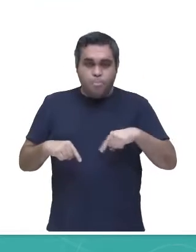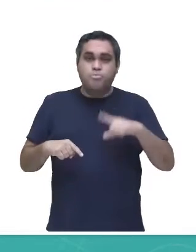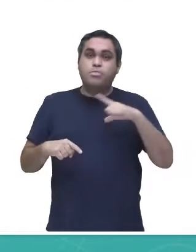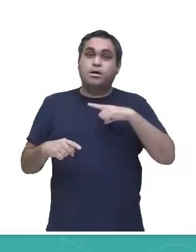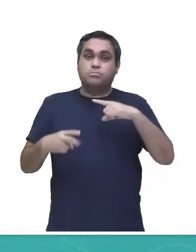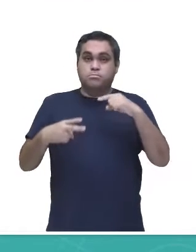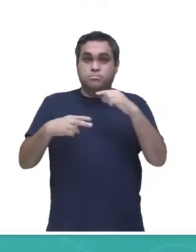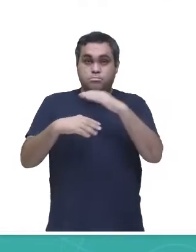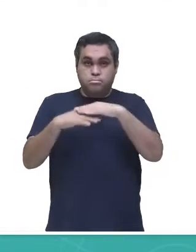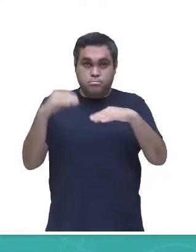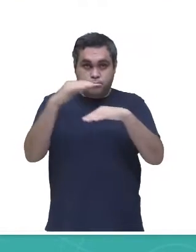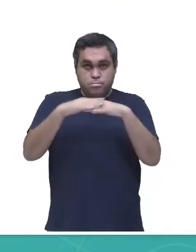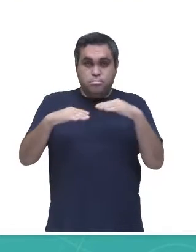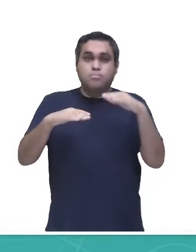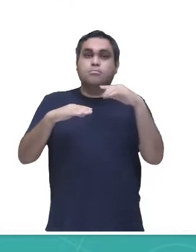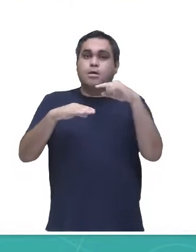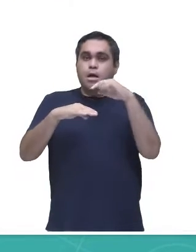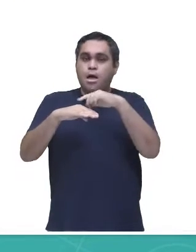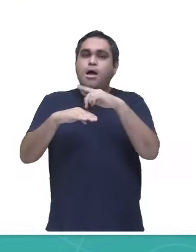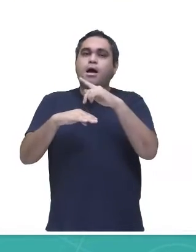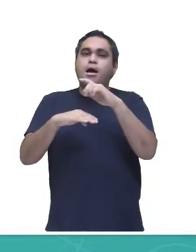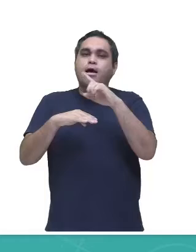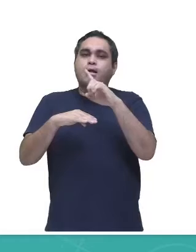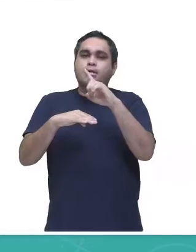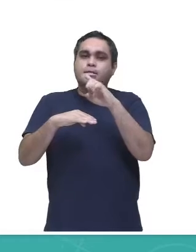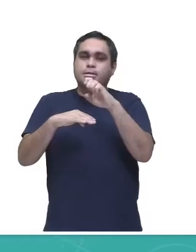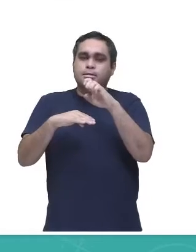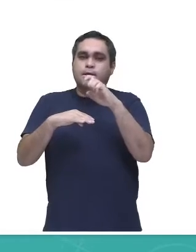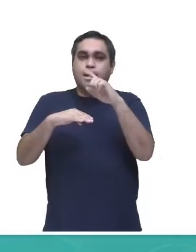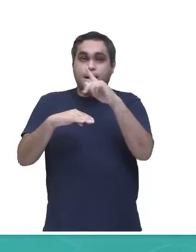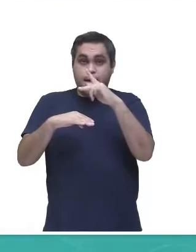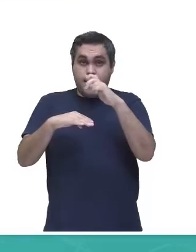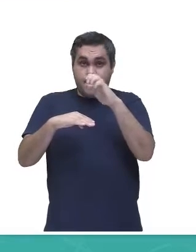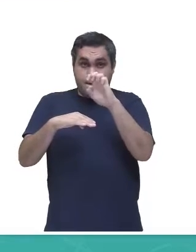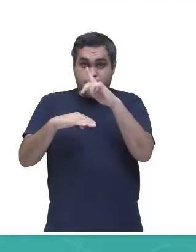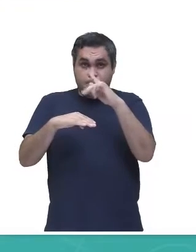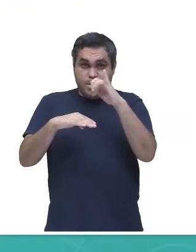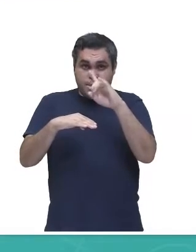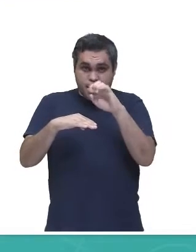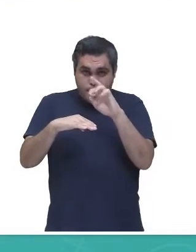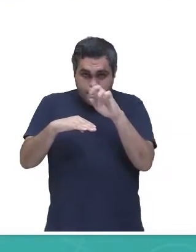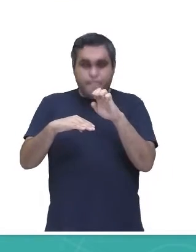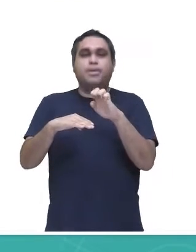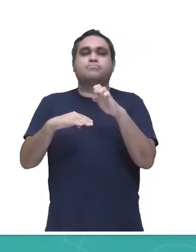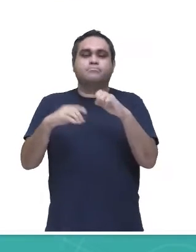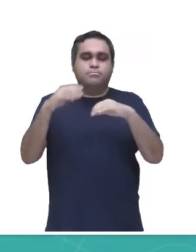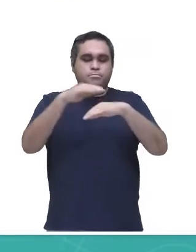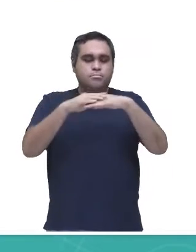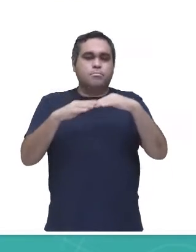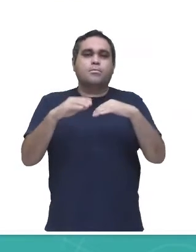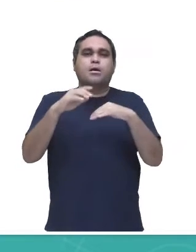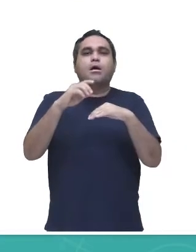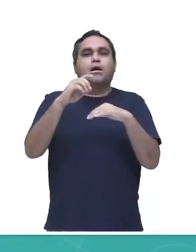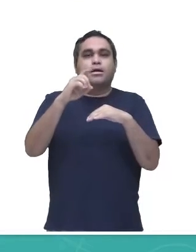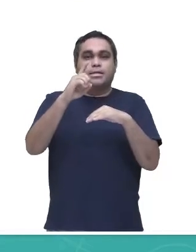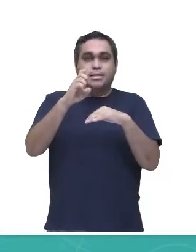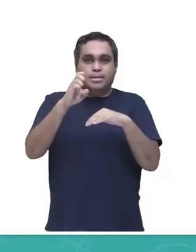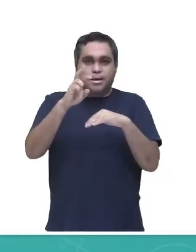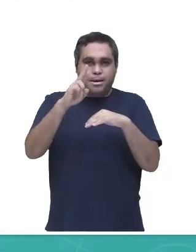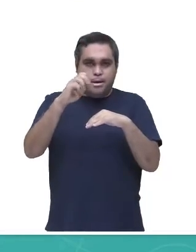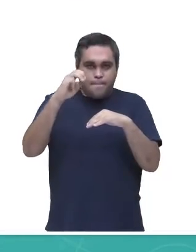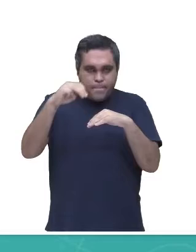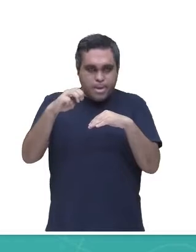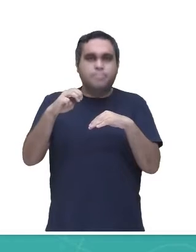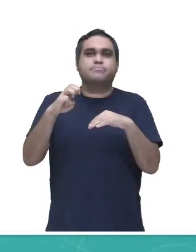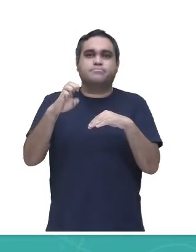epiderme é formada por tecido epitelial, por isso vamos ver suas células muito juntas e com poucas substâncias entre elas. A